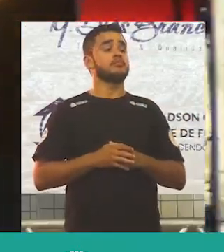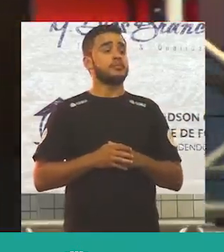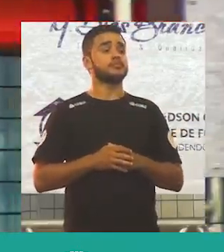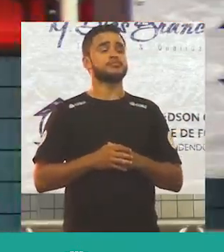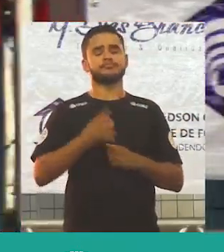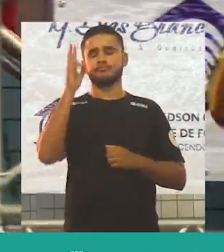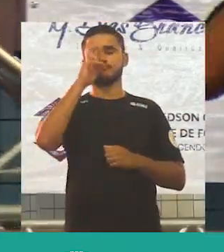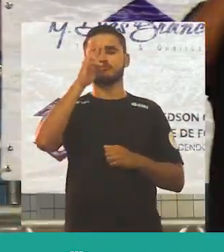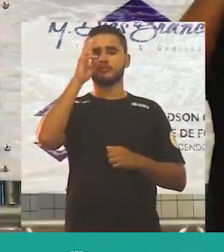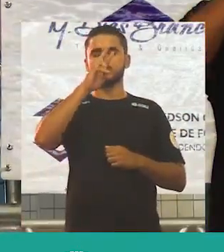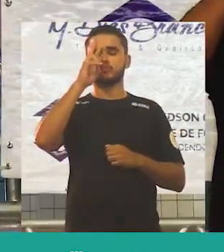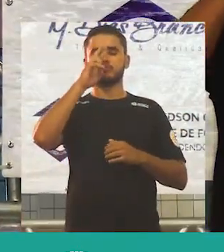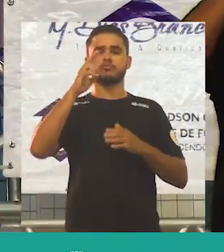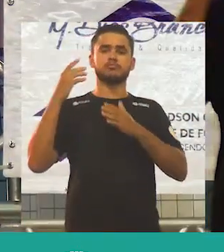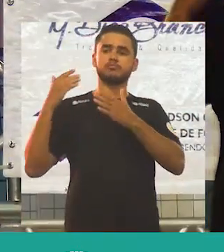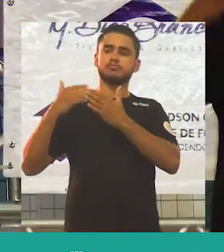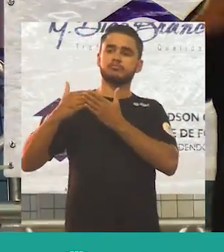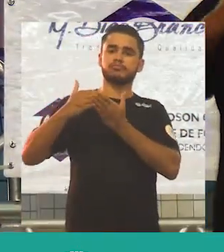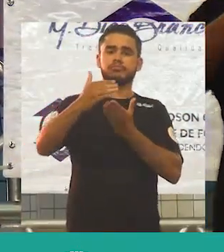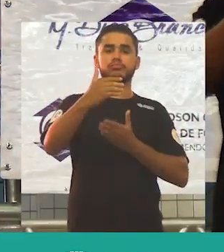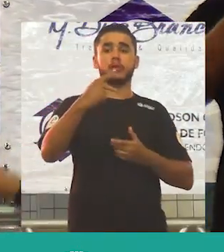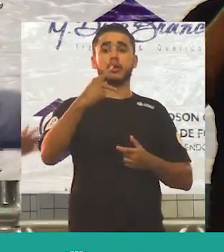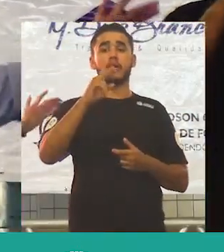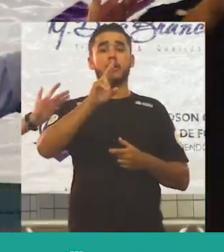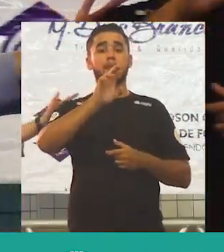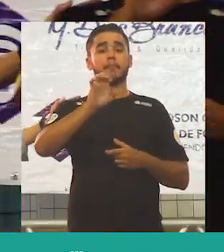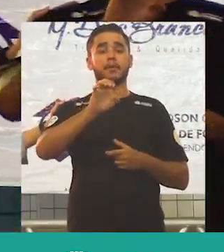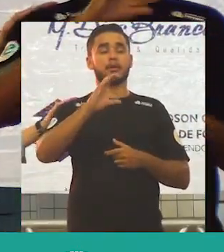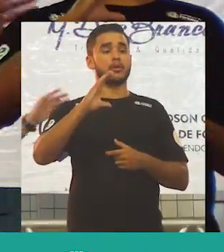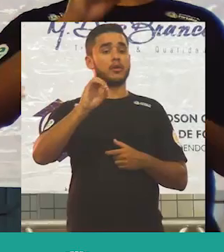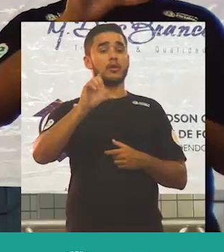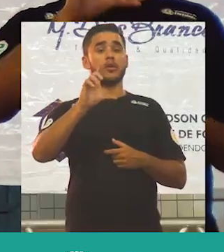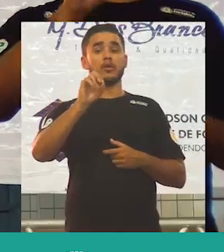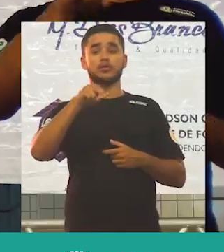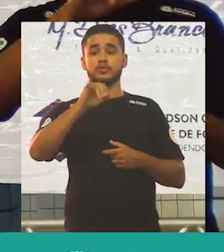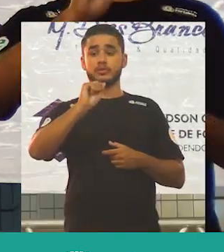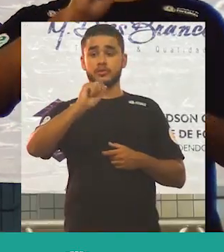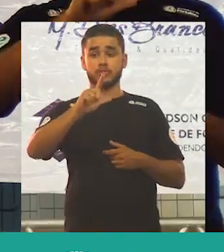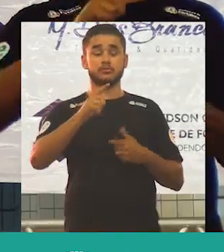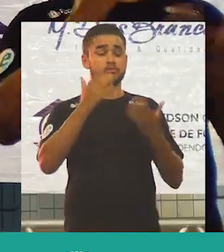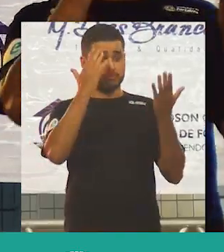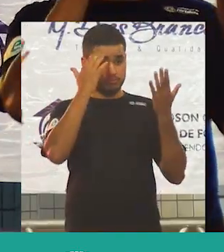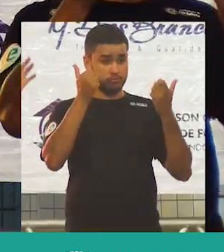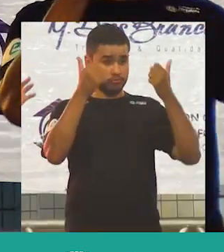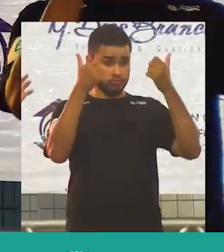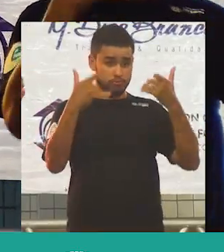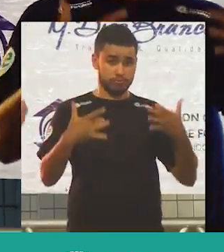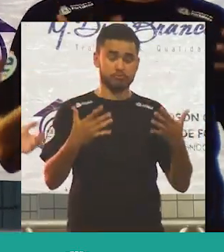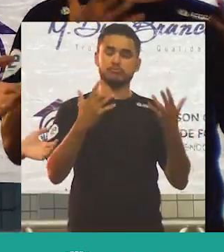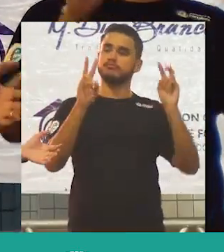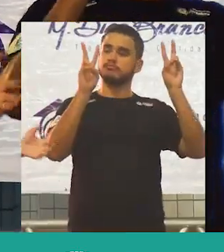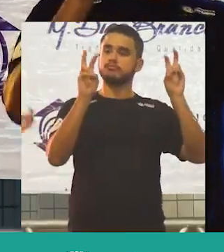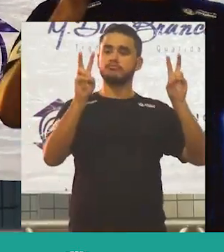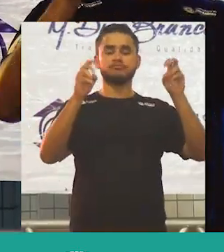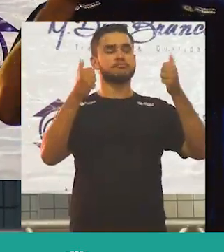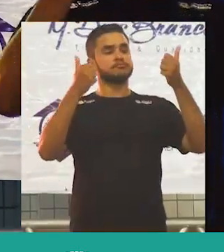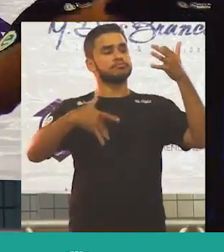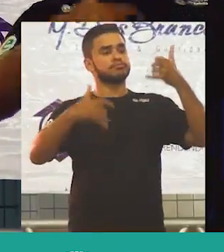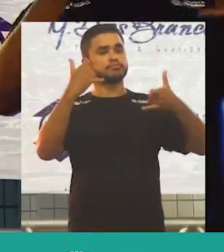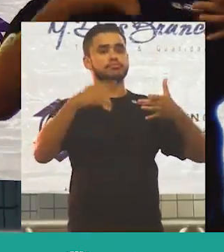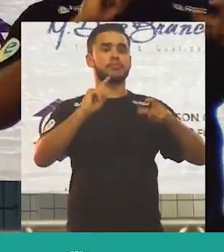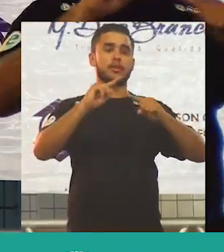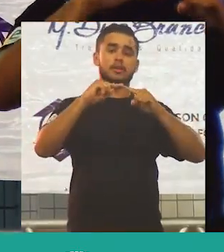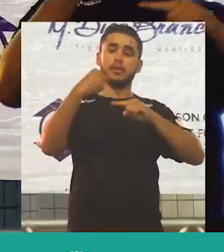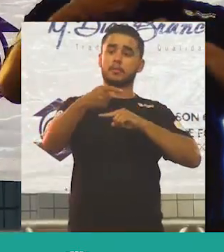sobre o período pré-colonial. E aí você já sabe como é que funciona. A gente fala sobre o tema, depois a gente resolve